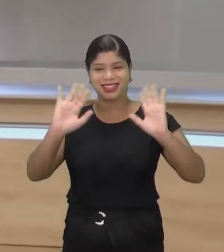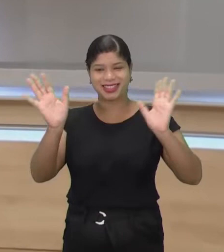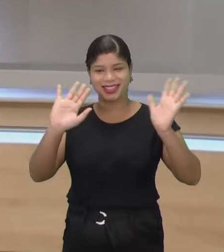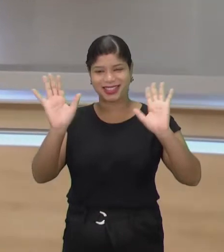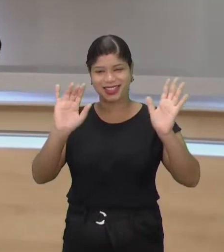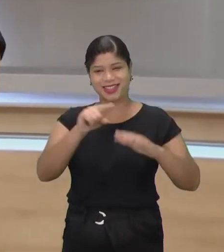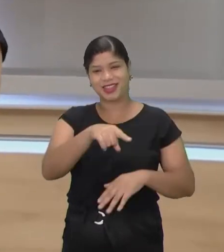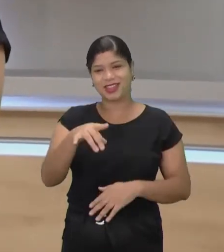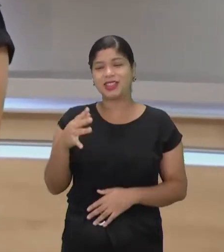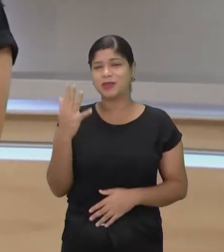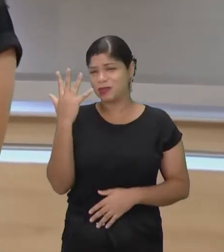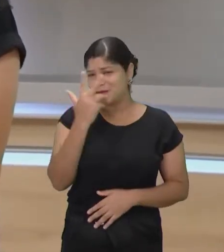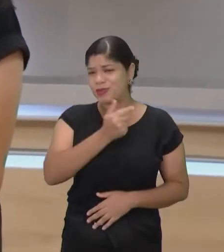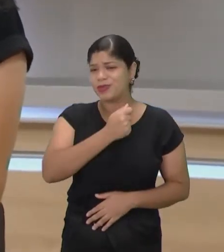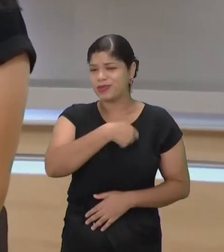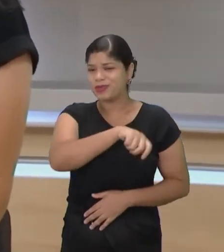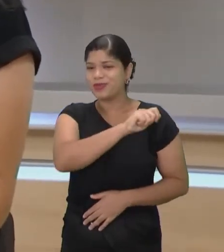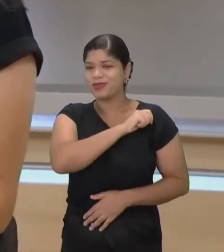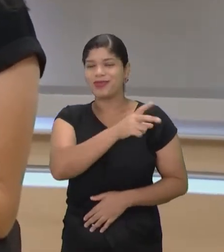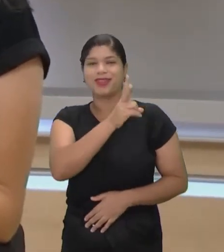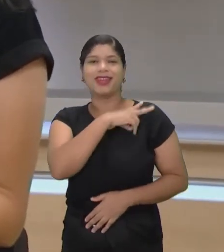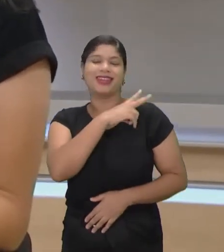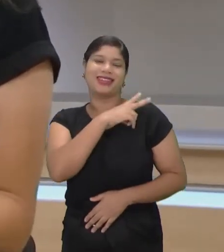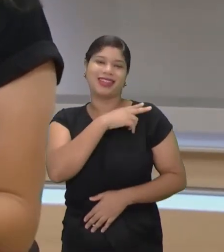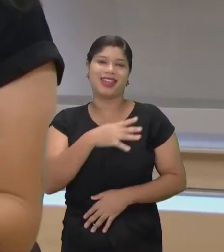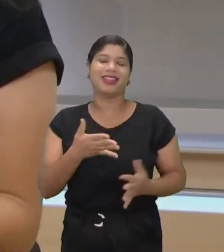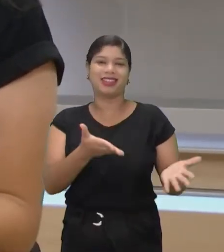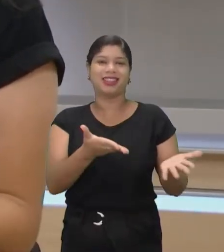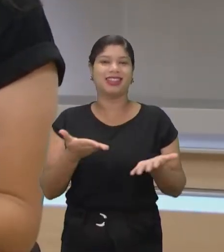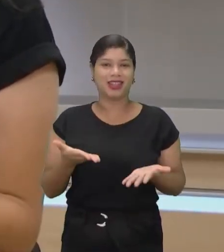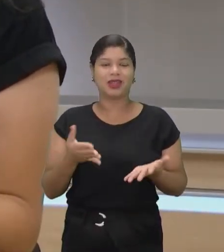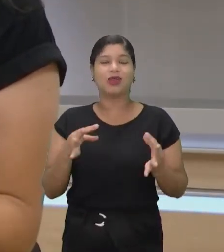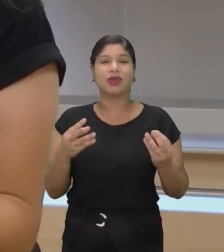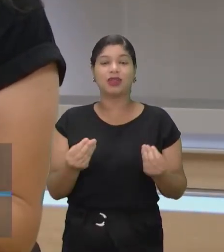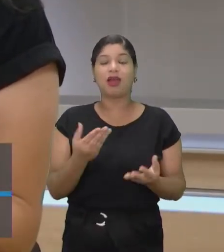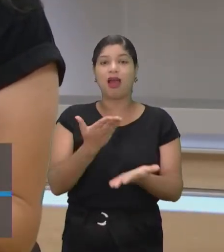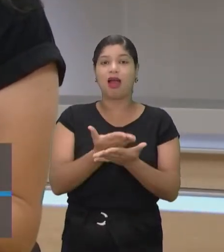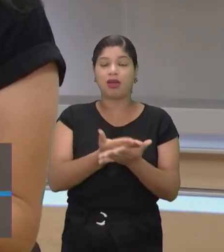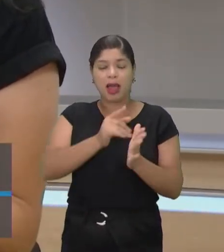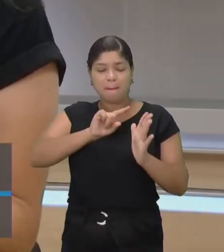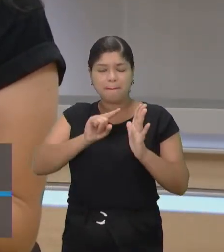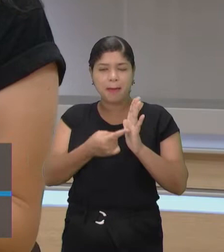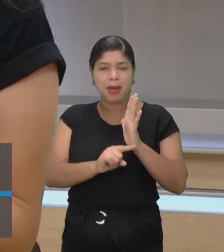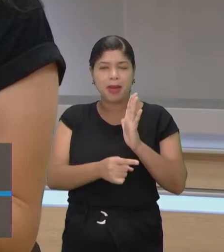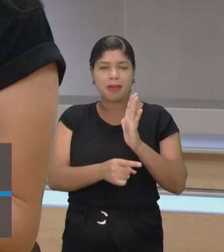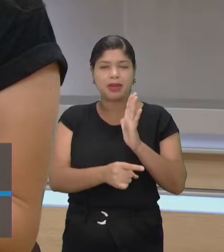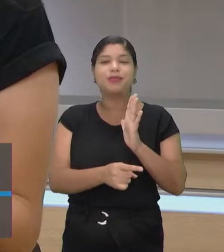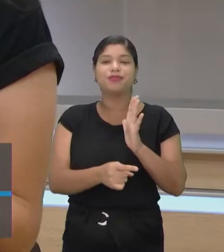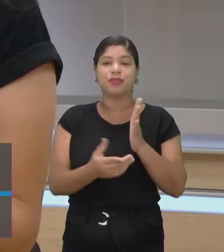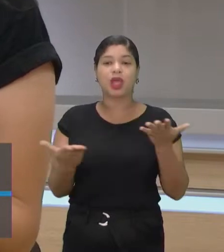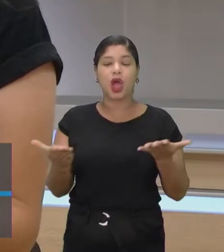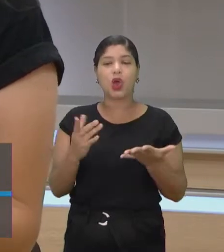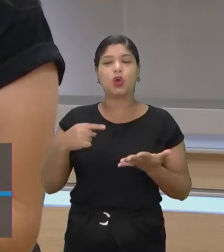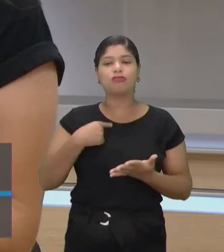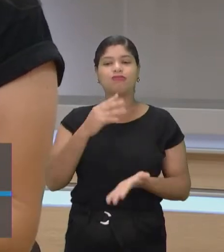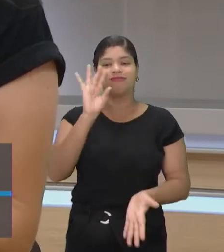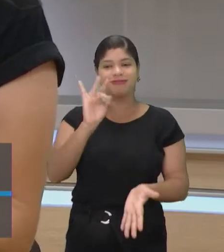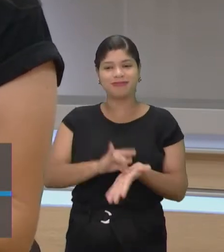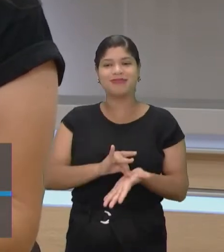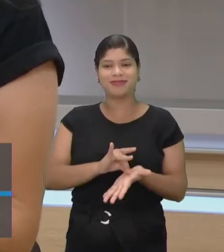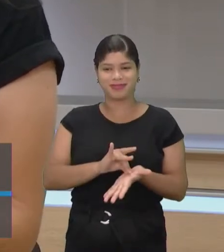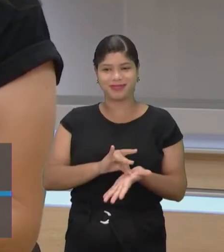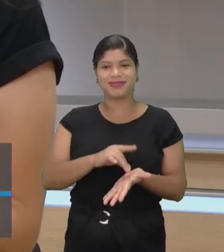belíssimos estudantes da nossa segunda série do ensino médio. Bem-vindos a mais uma aula de aprofundamento, né? Agora estamos efetivamente